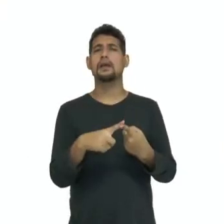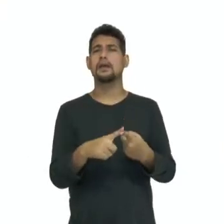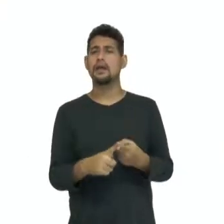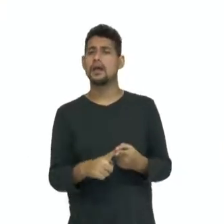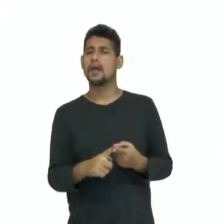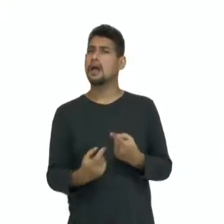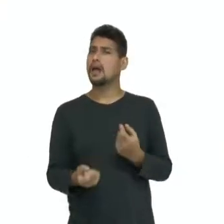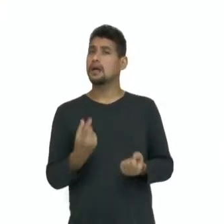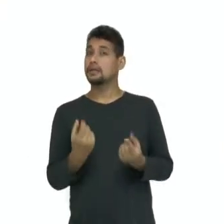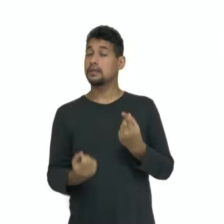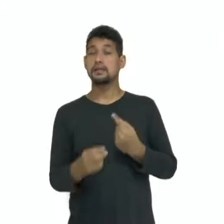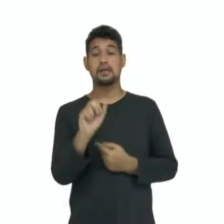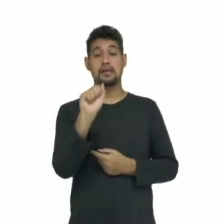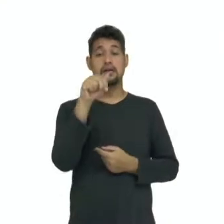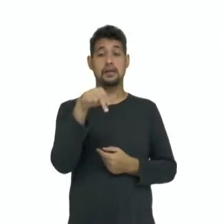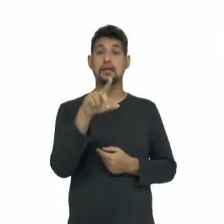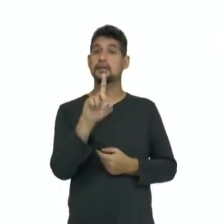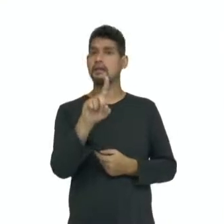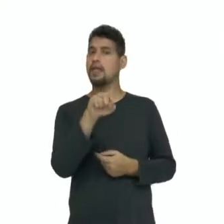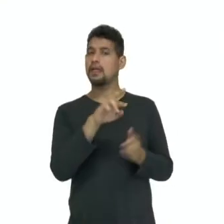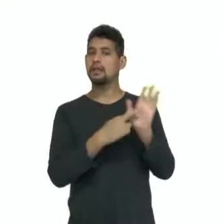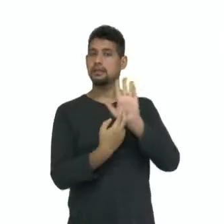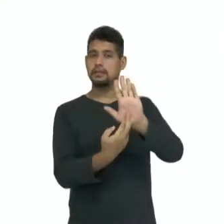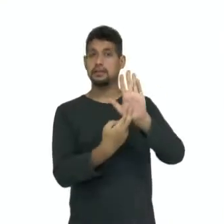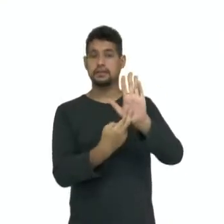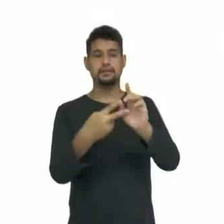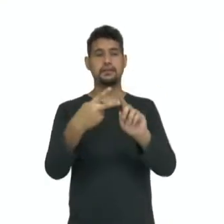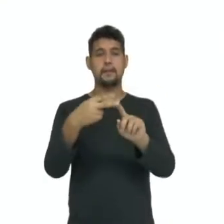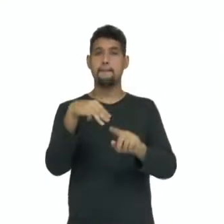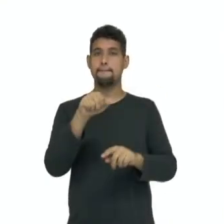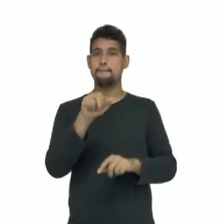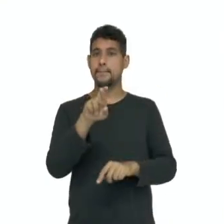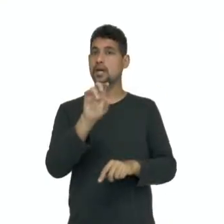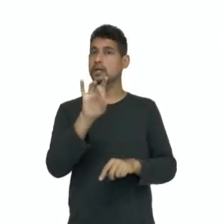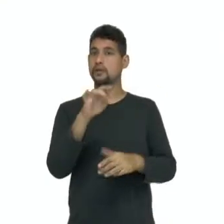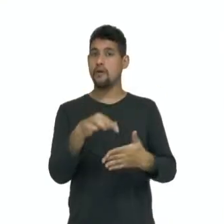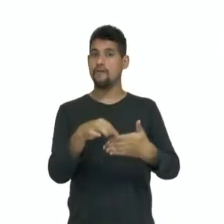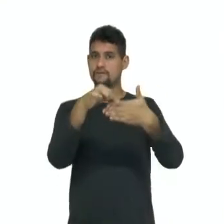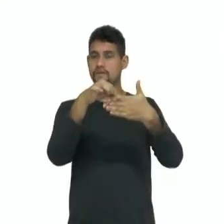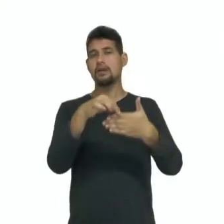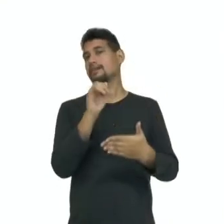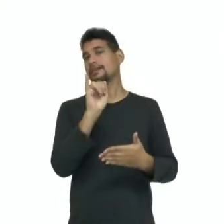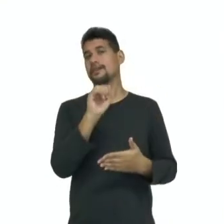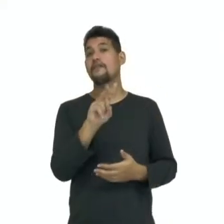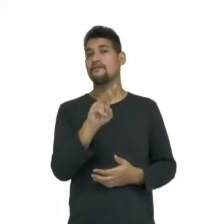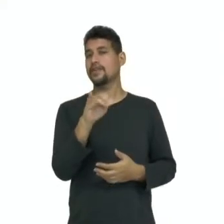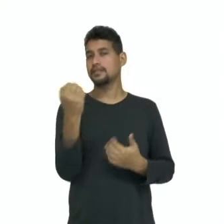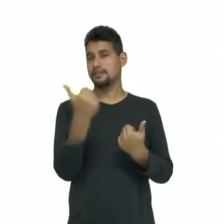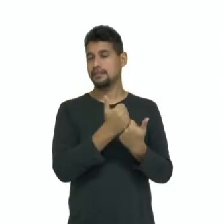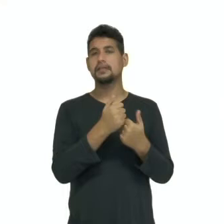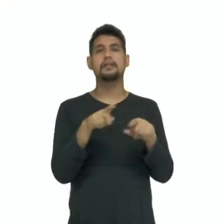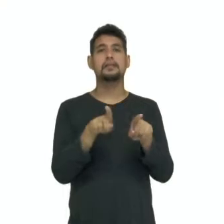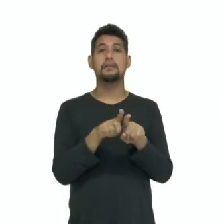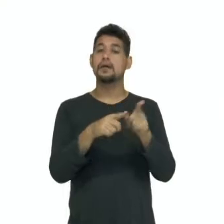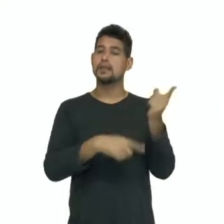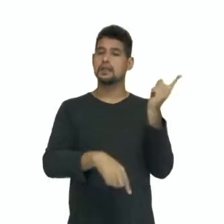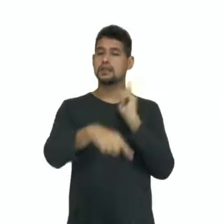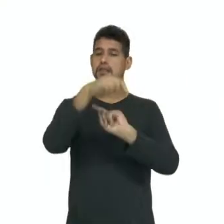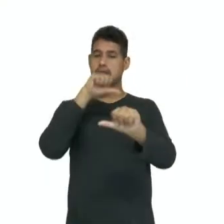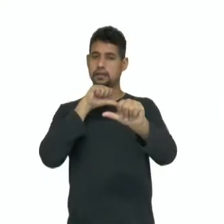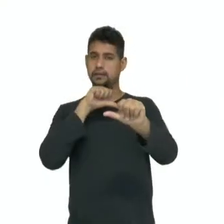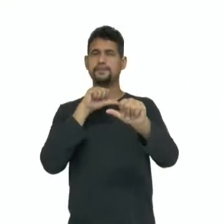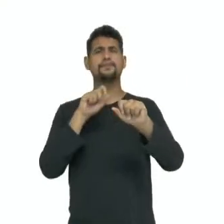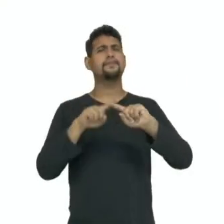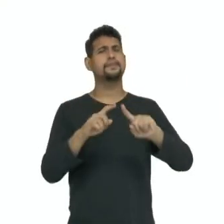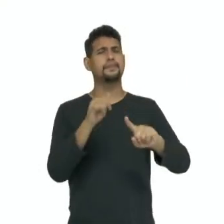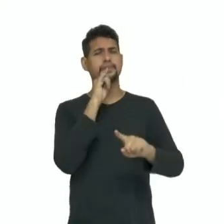casos, Anderson é o representante e a Mariana é o vice, e no outro, os cargos são invertidos.